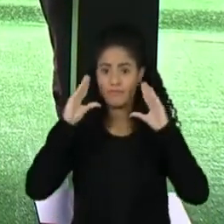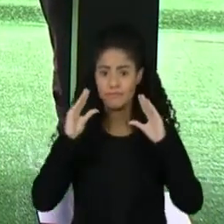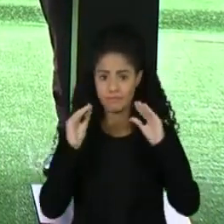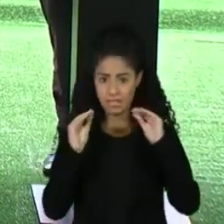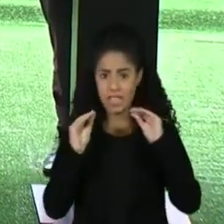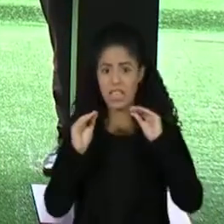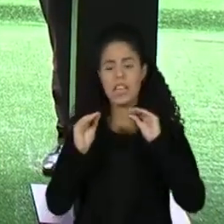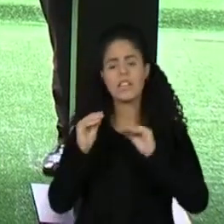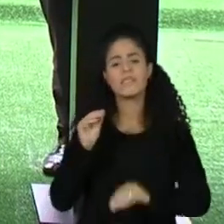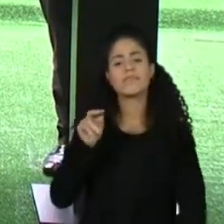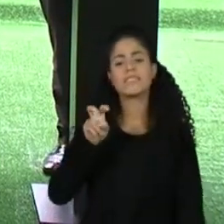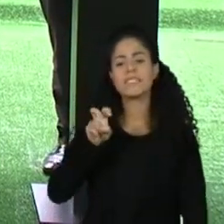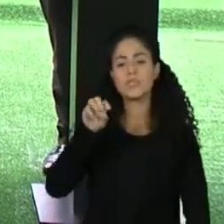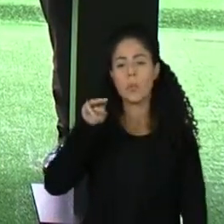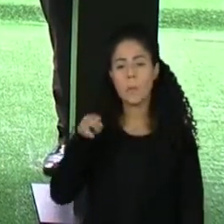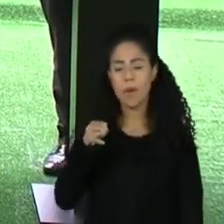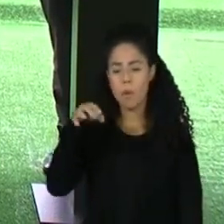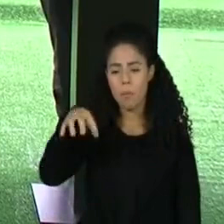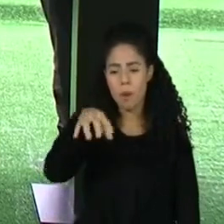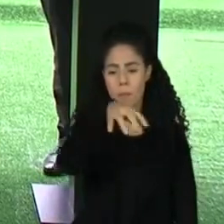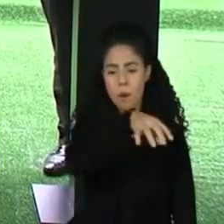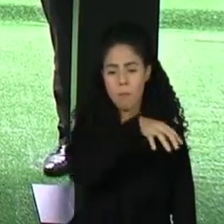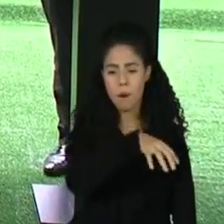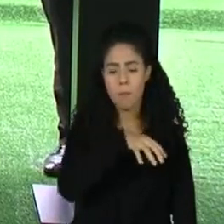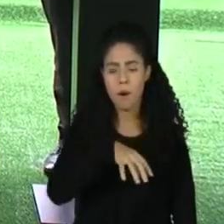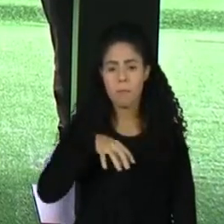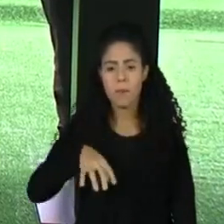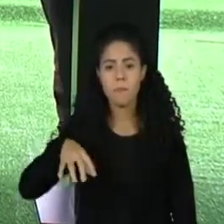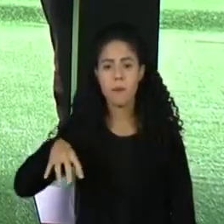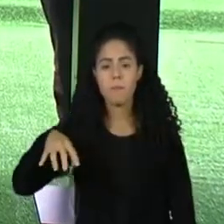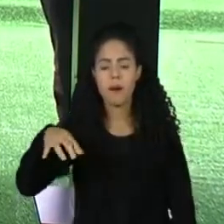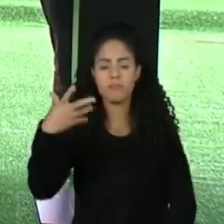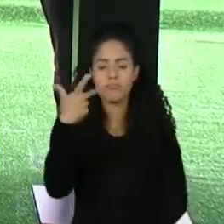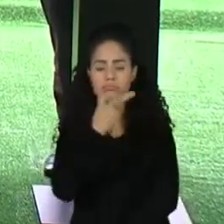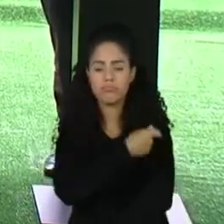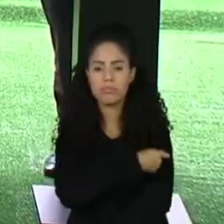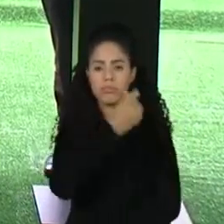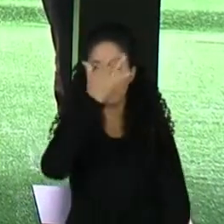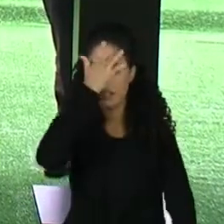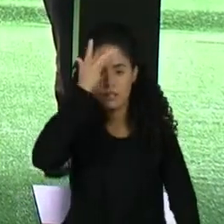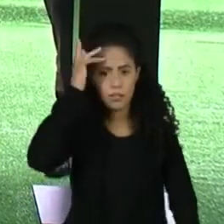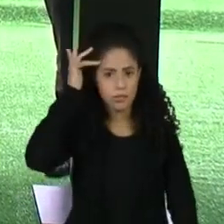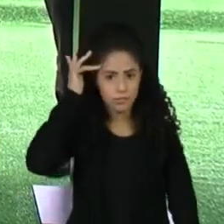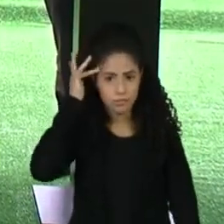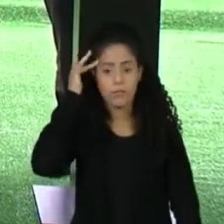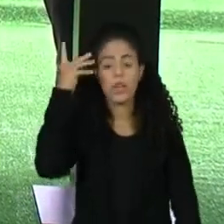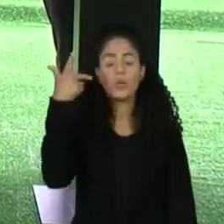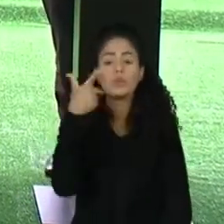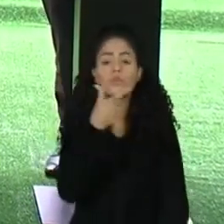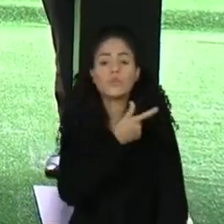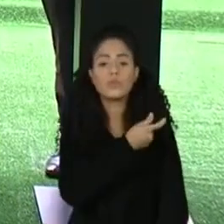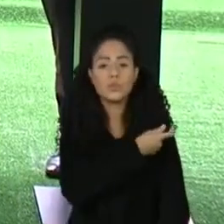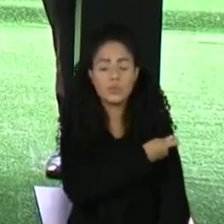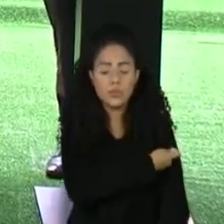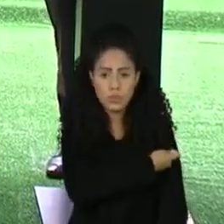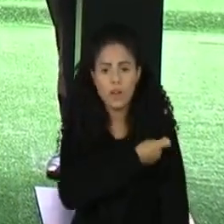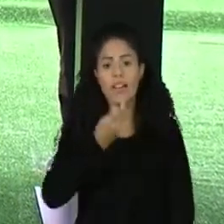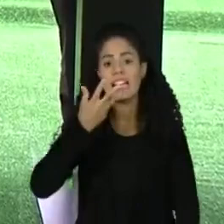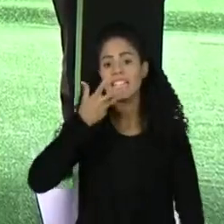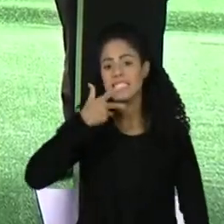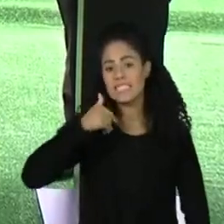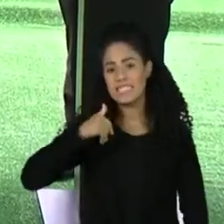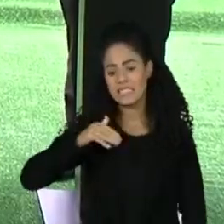básicas de saúde no Estado de São Paulo vacinando a população principalmente a imunização de crianças